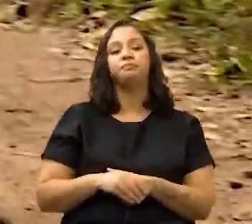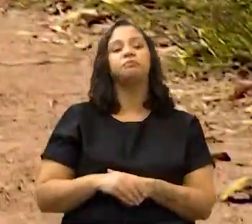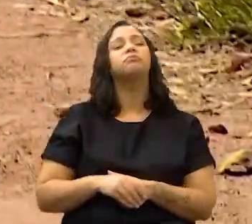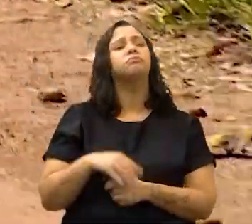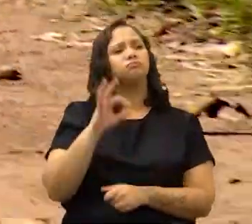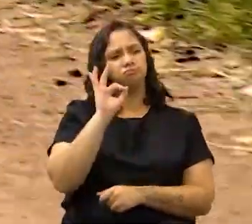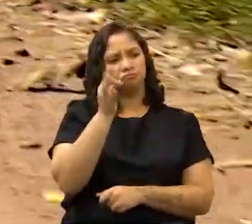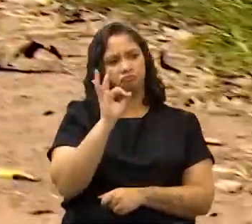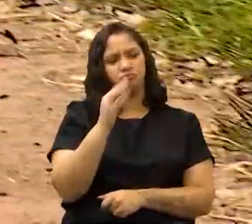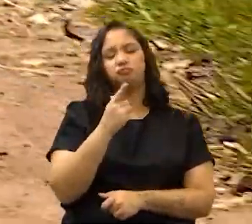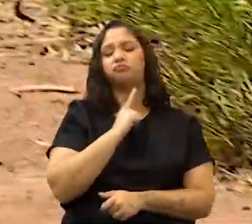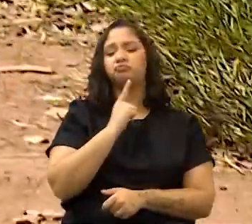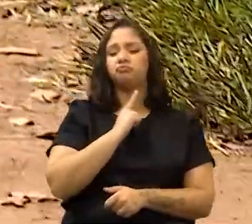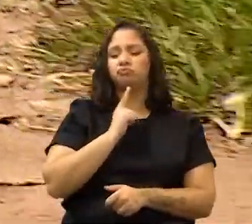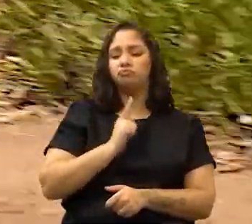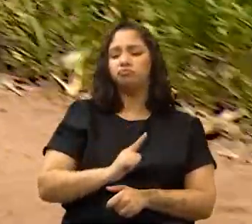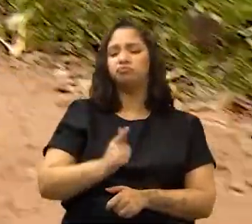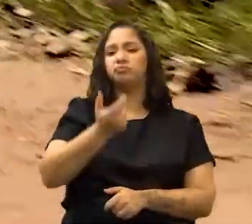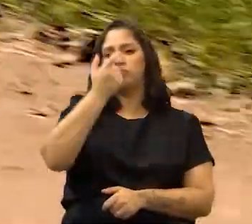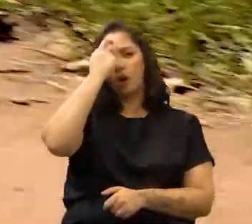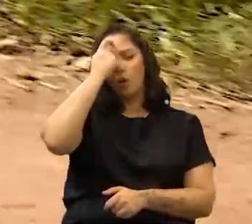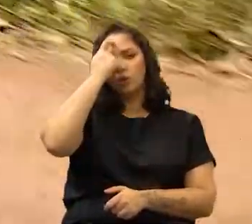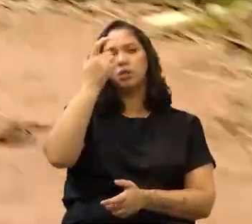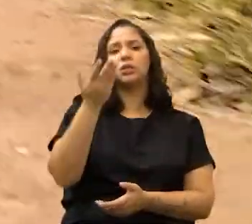fato, há uma